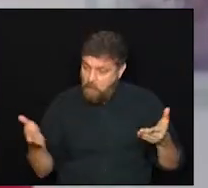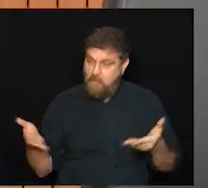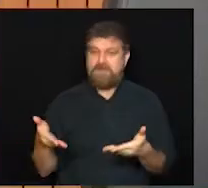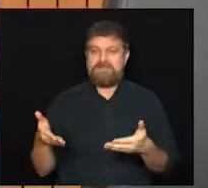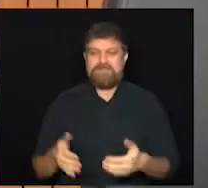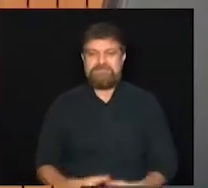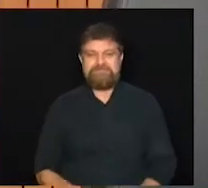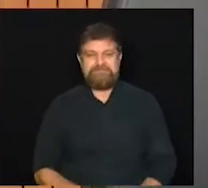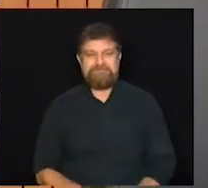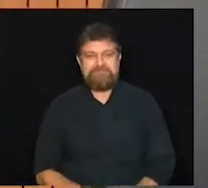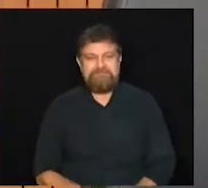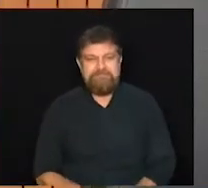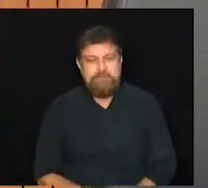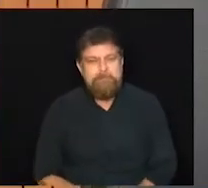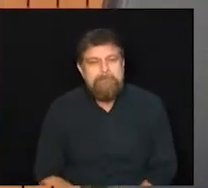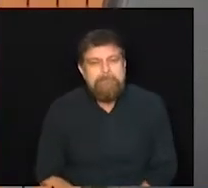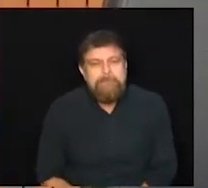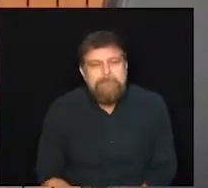Bem,